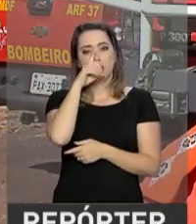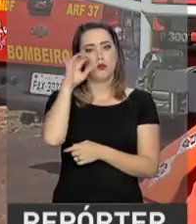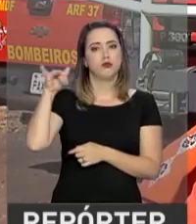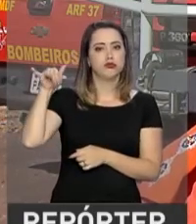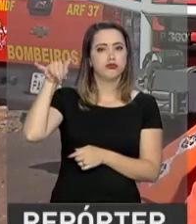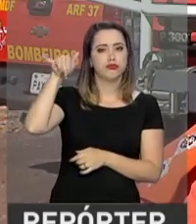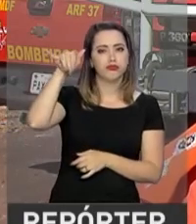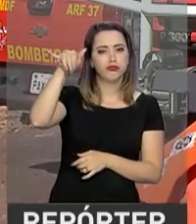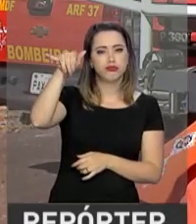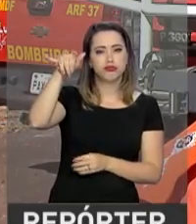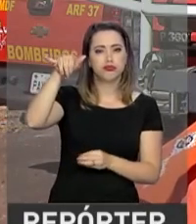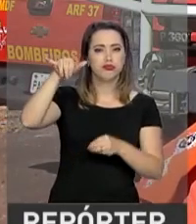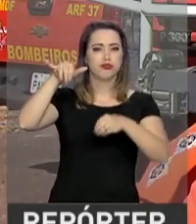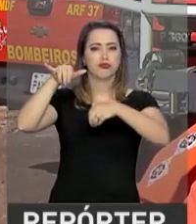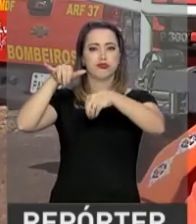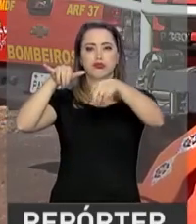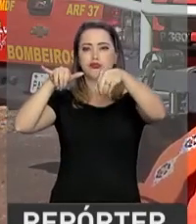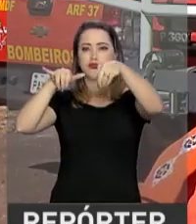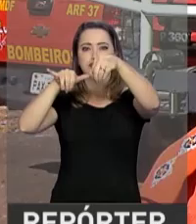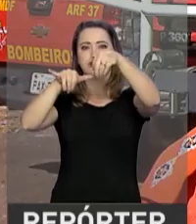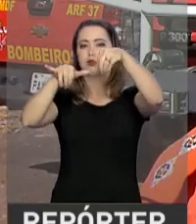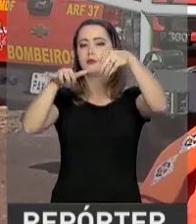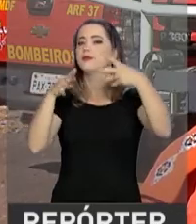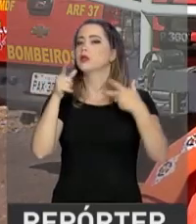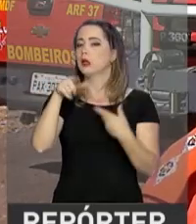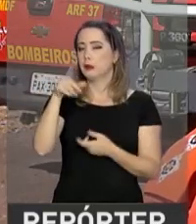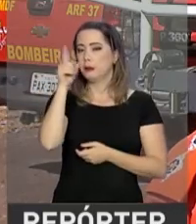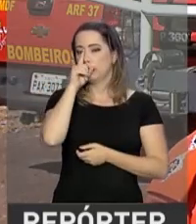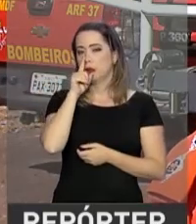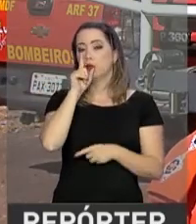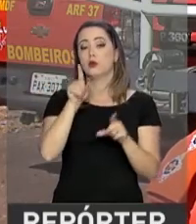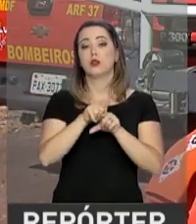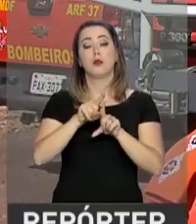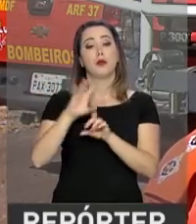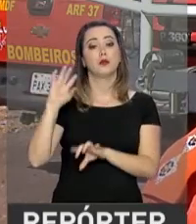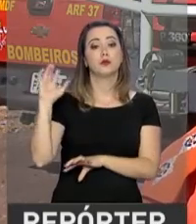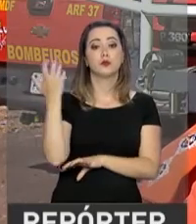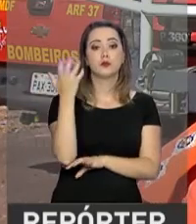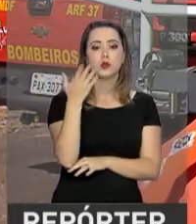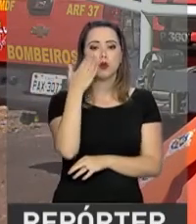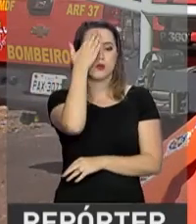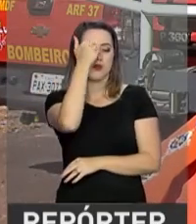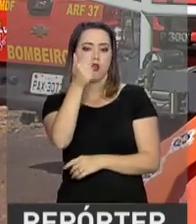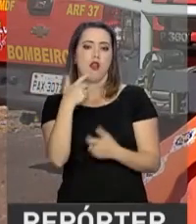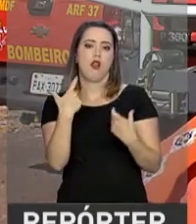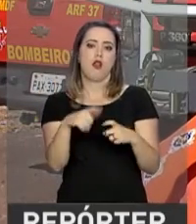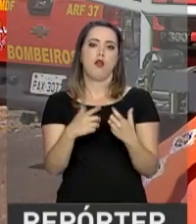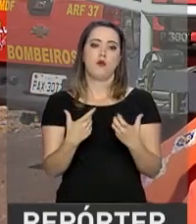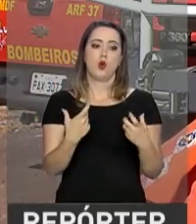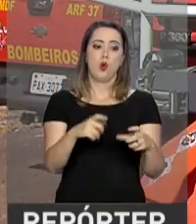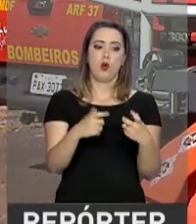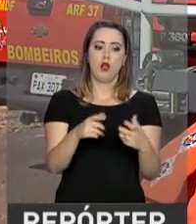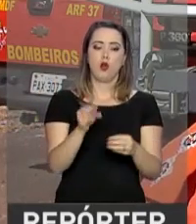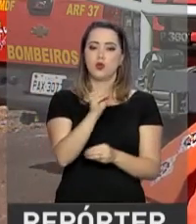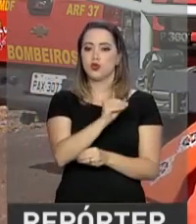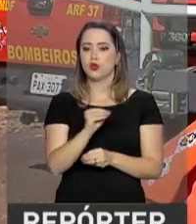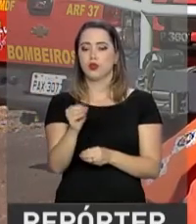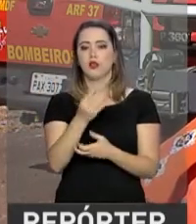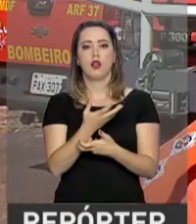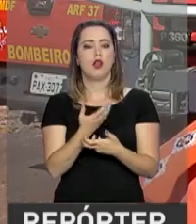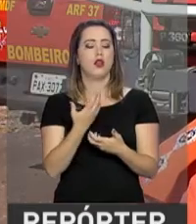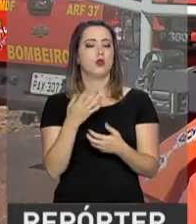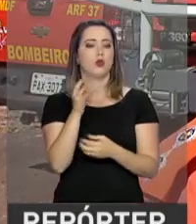pode ela provoca riscos ao meio ambiente a gente não consegue saber se isso vai cair em uma área de preservação ambiental